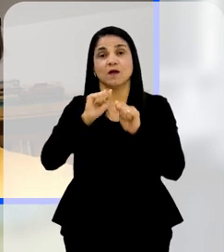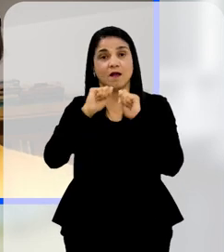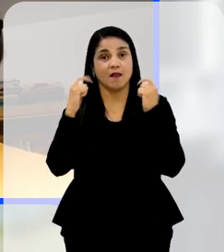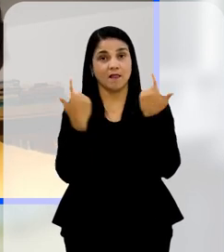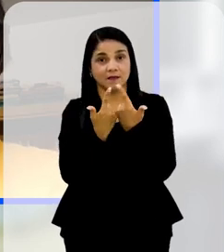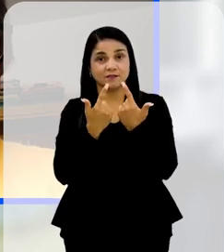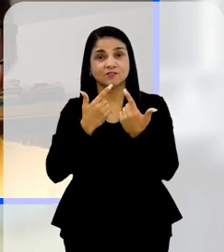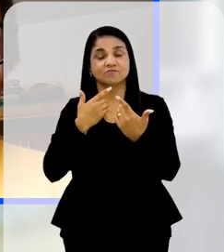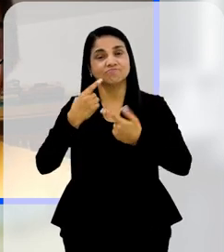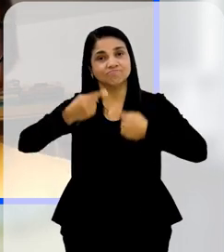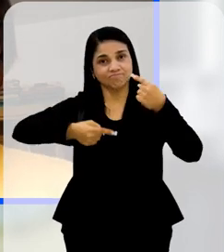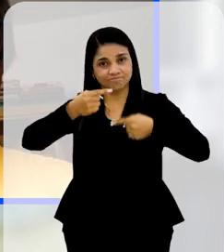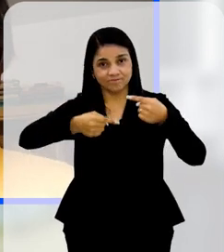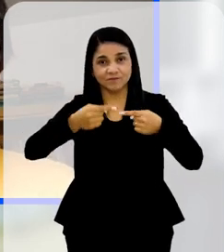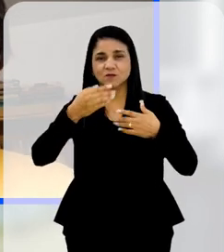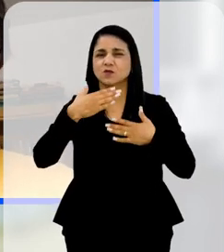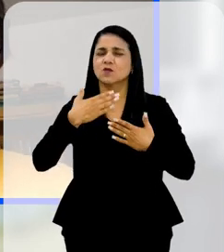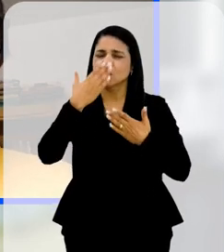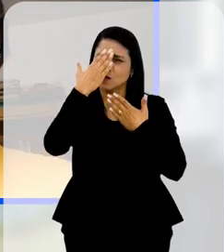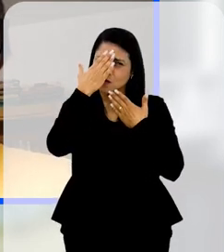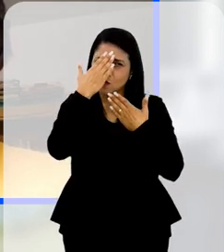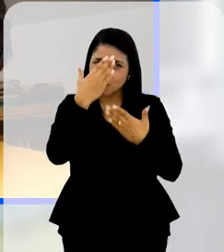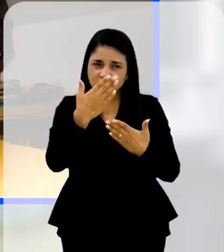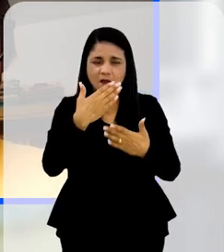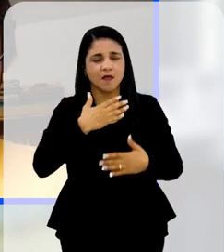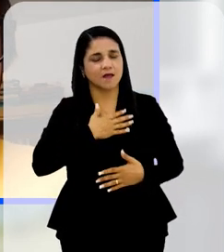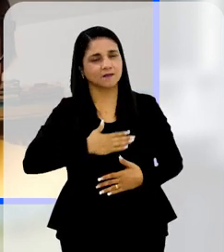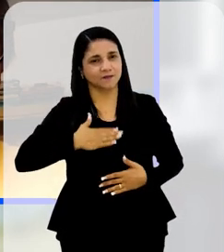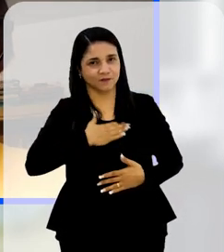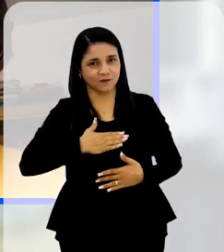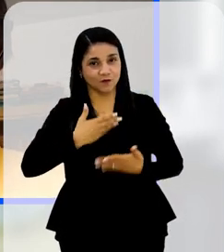convite. Fico muito feliz de poder,